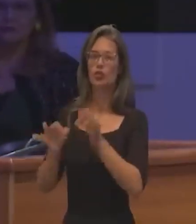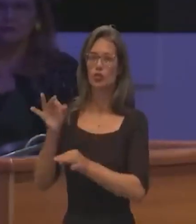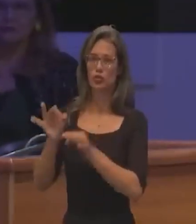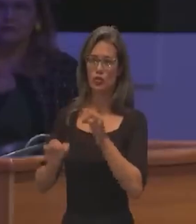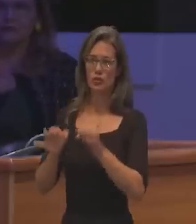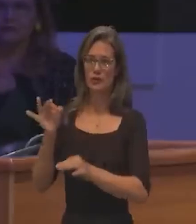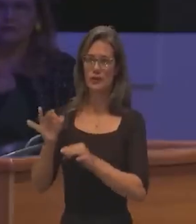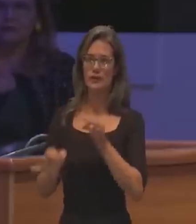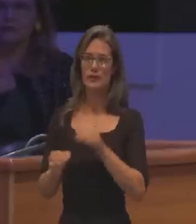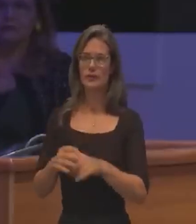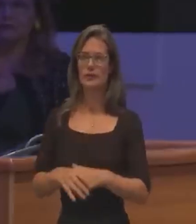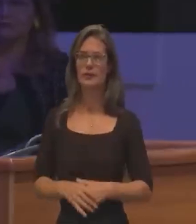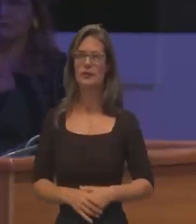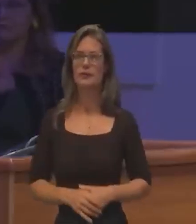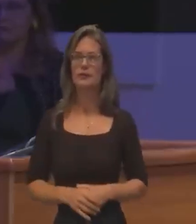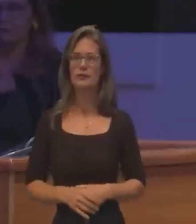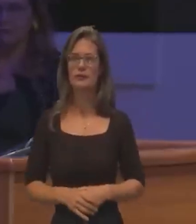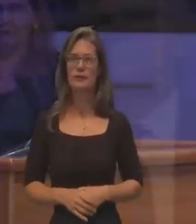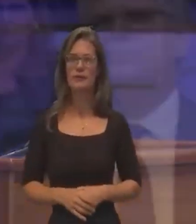contas.